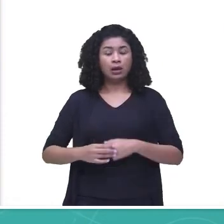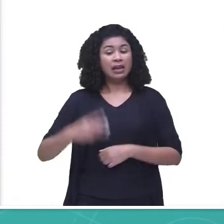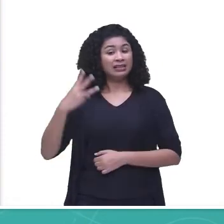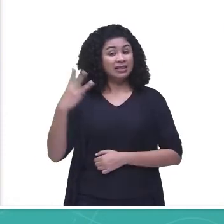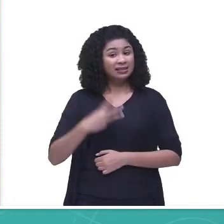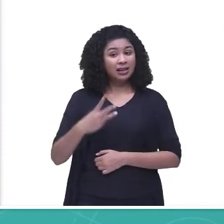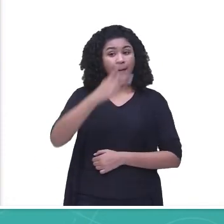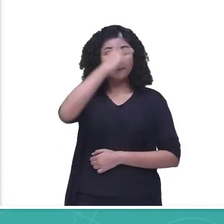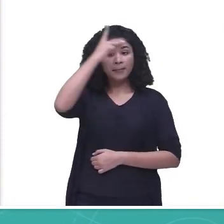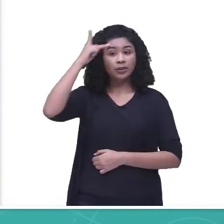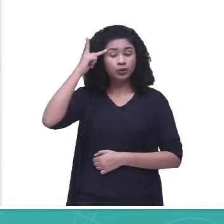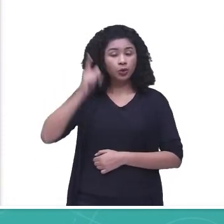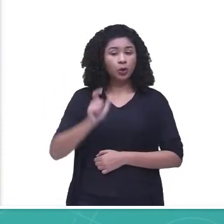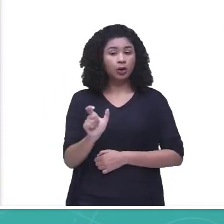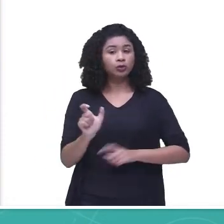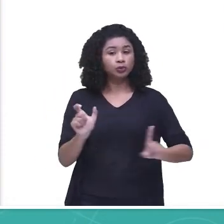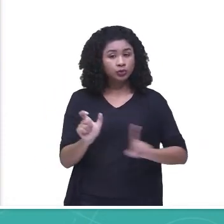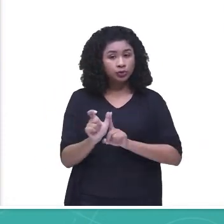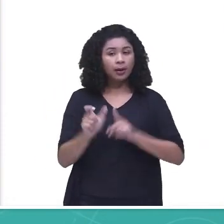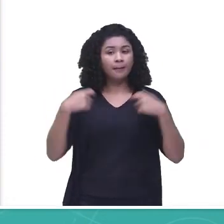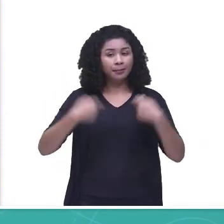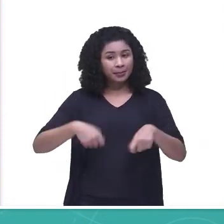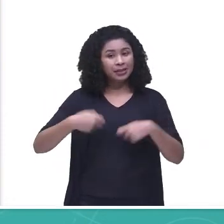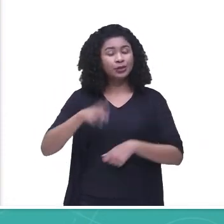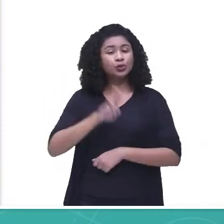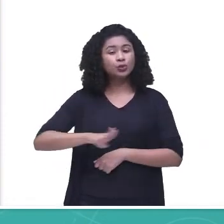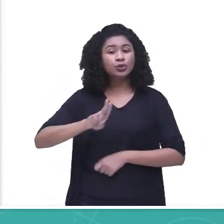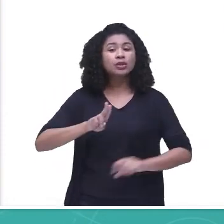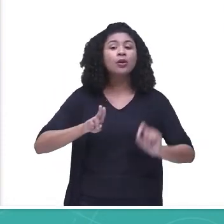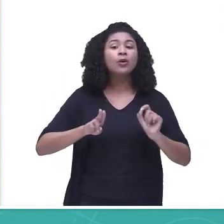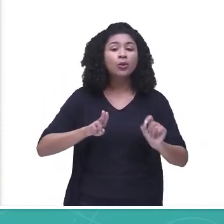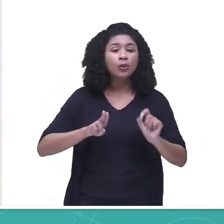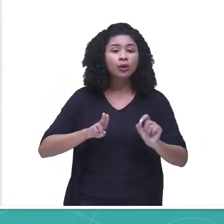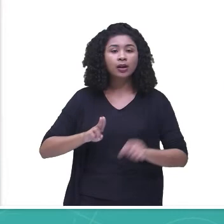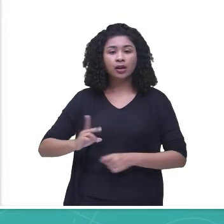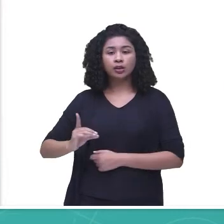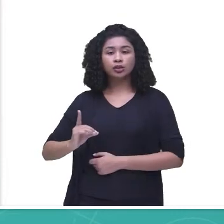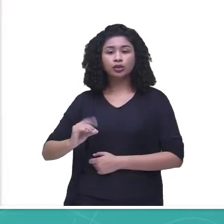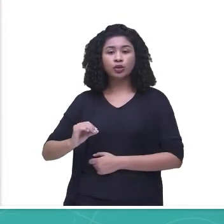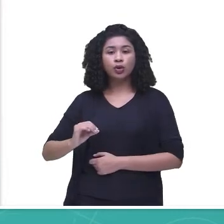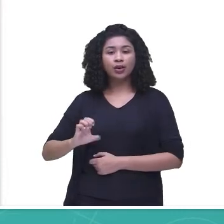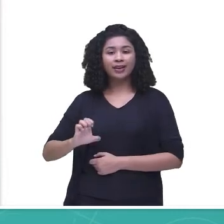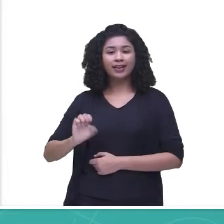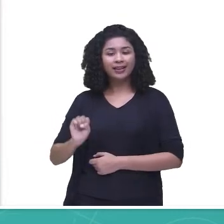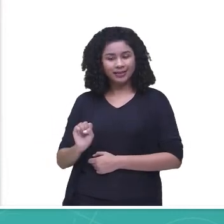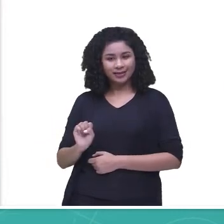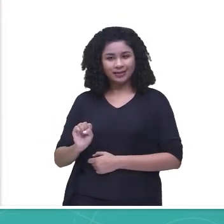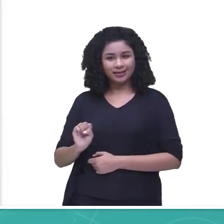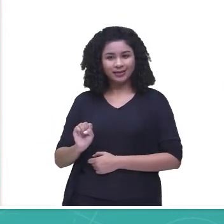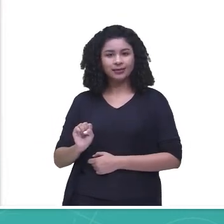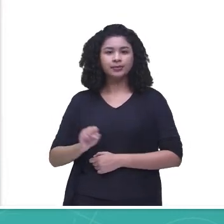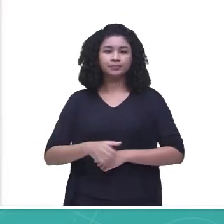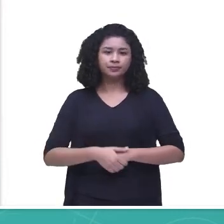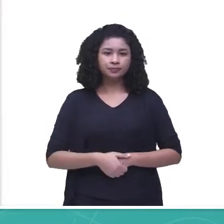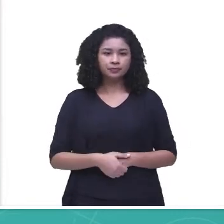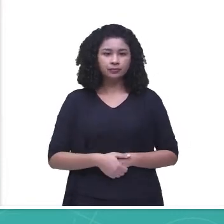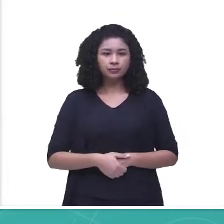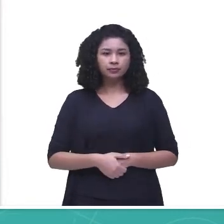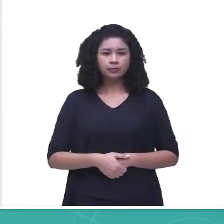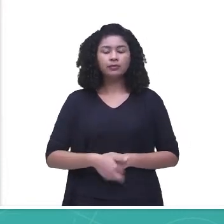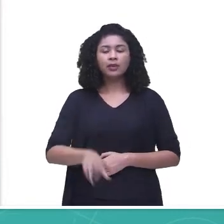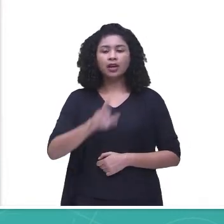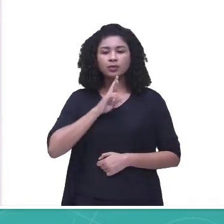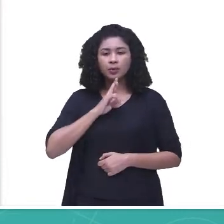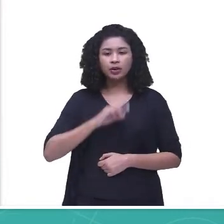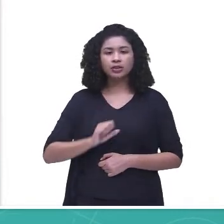certo? Resposta afirmativa, yes, she does. Repito o verbo auxiliar, estou ratificando a resposta. Sim, ela dança